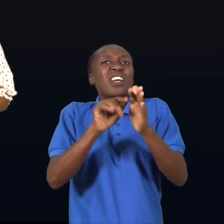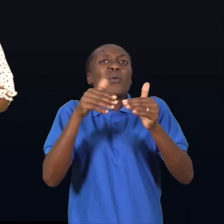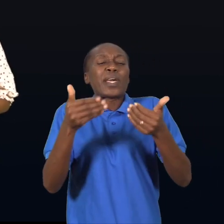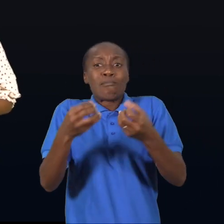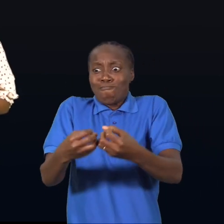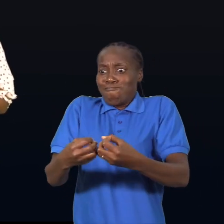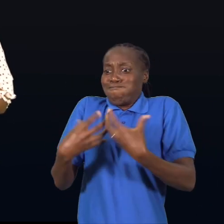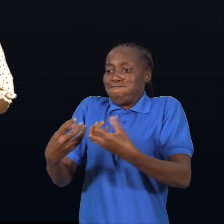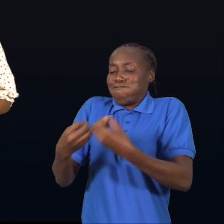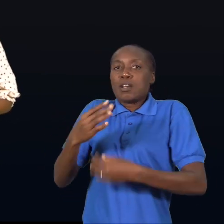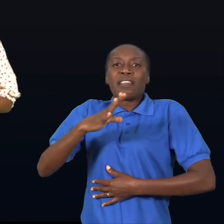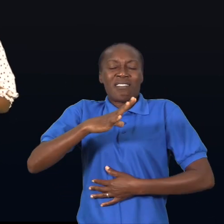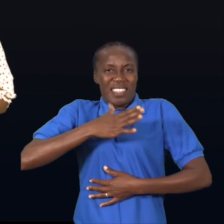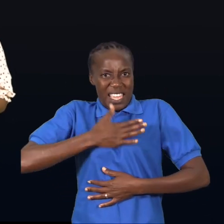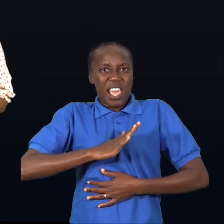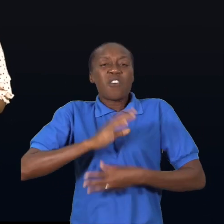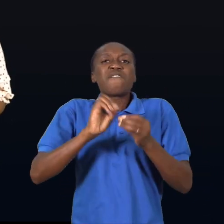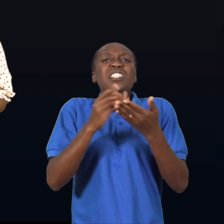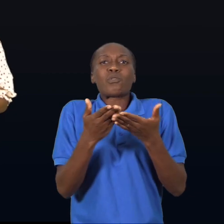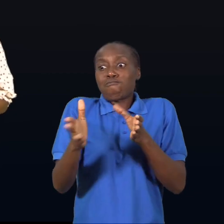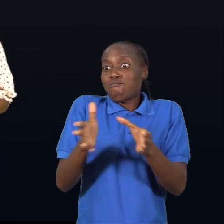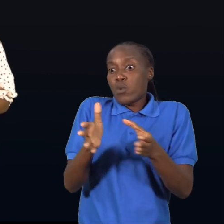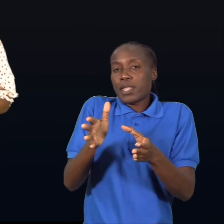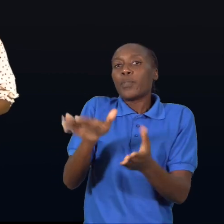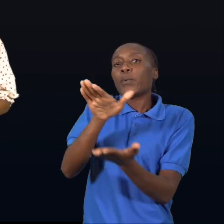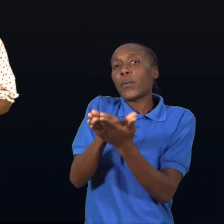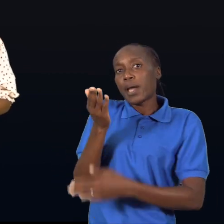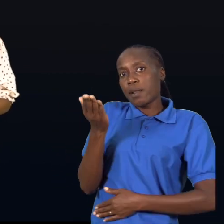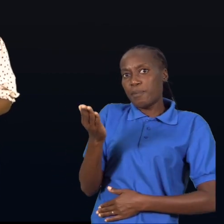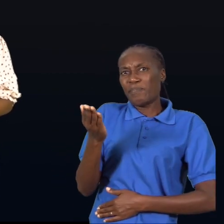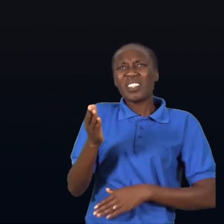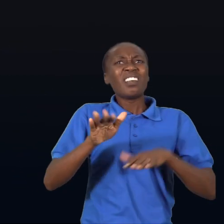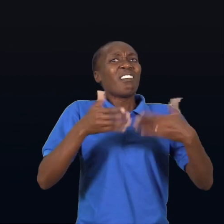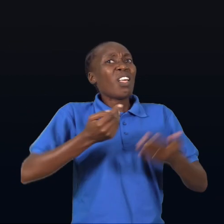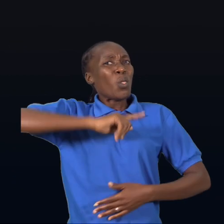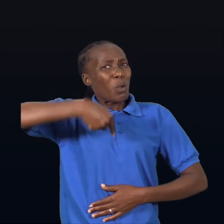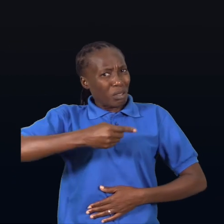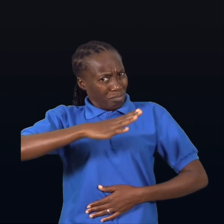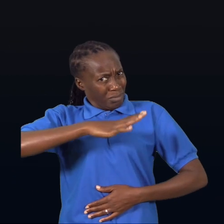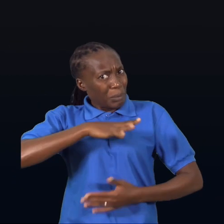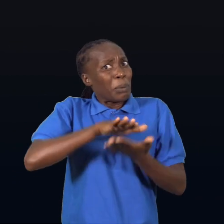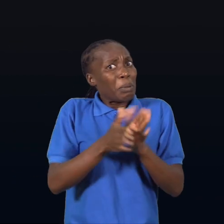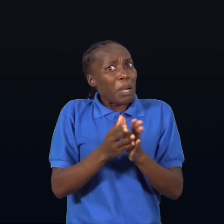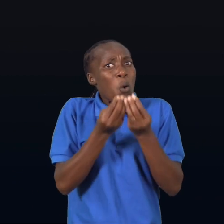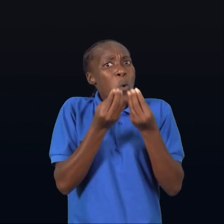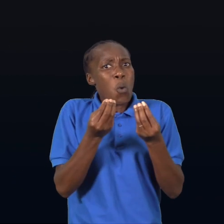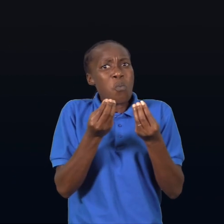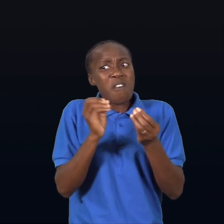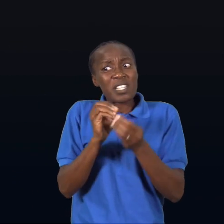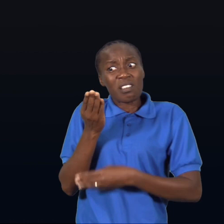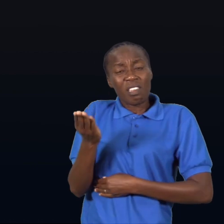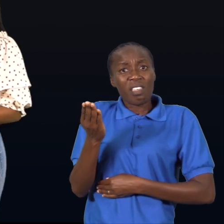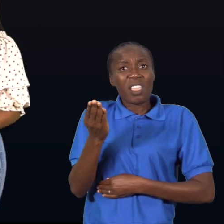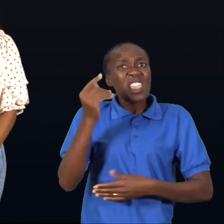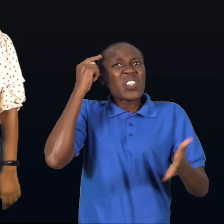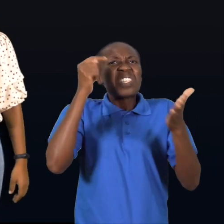representam os infetados que vão precisar de cuidados intensivos. Será que estaremos preparados para um cenário como